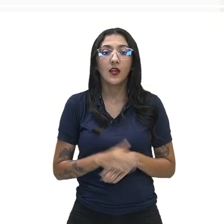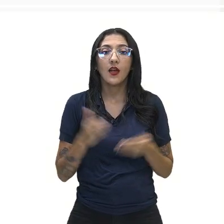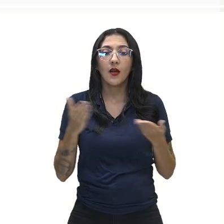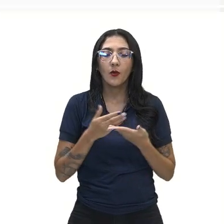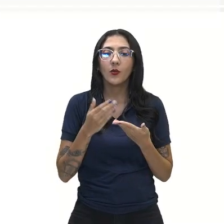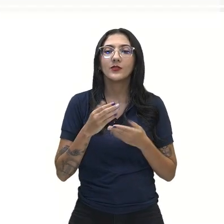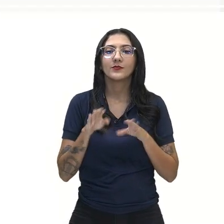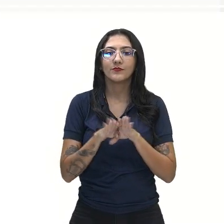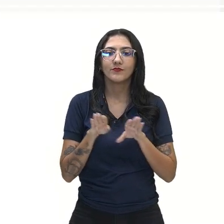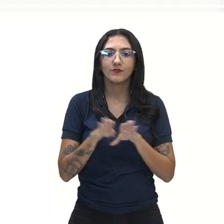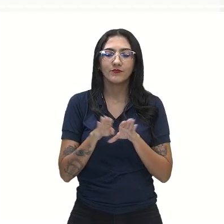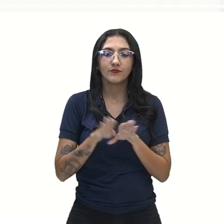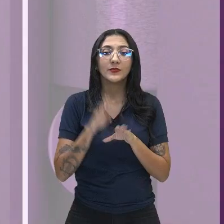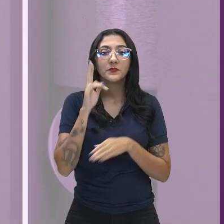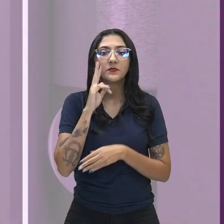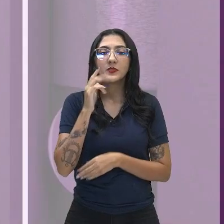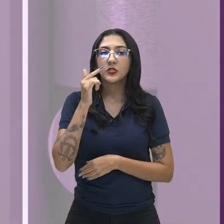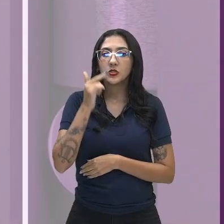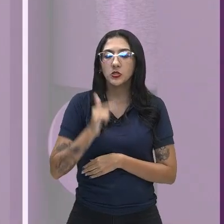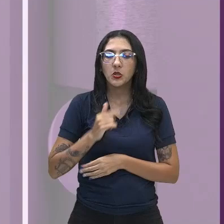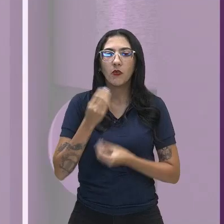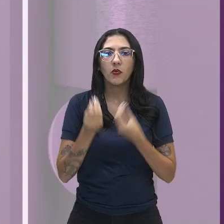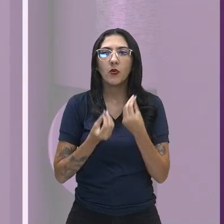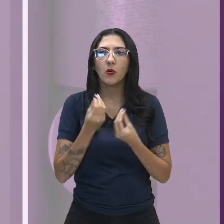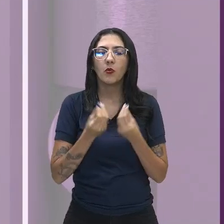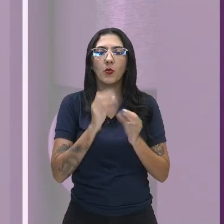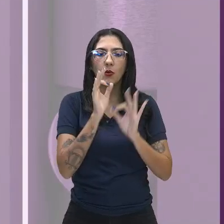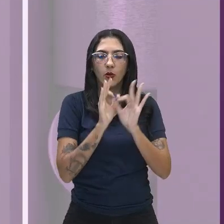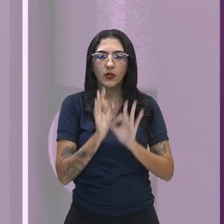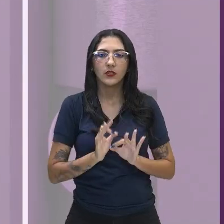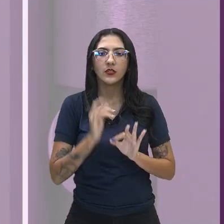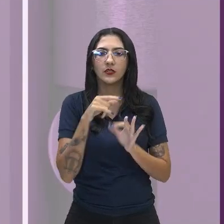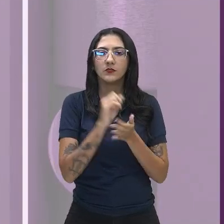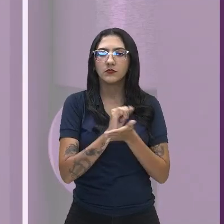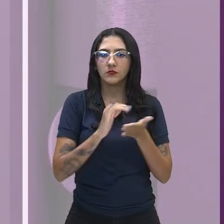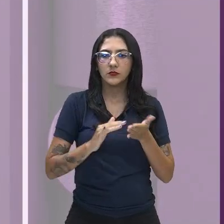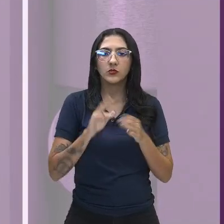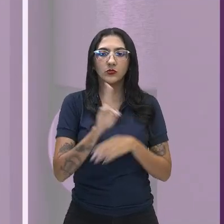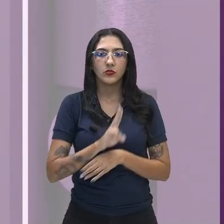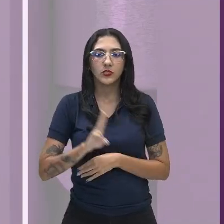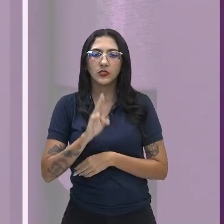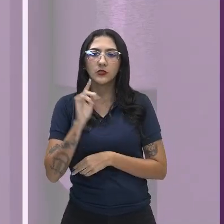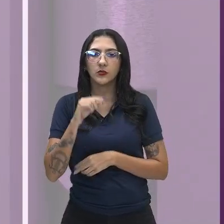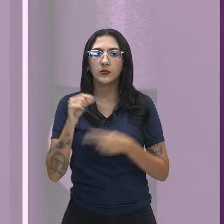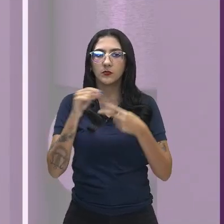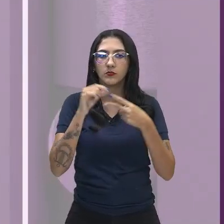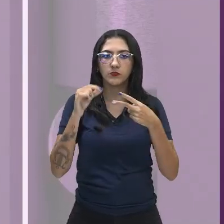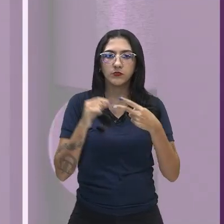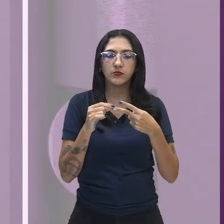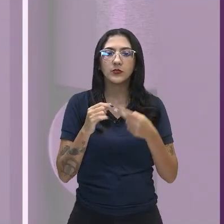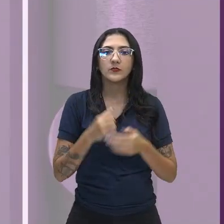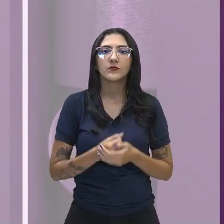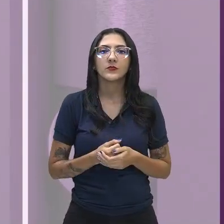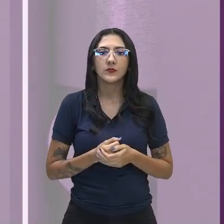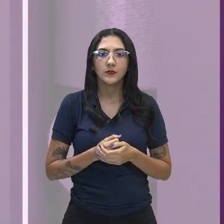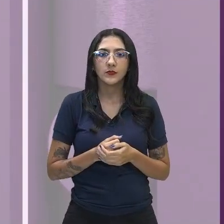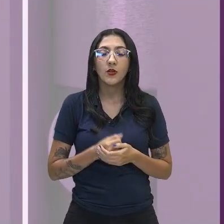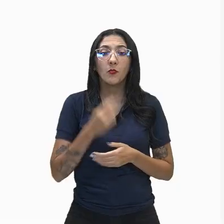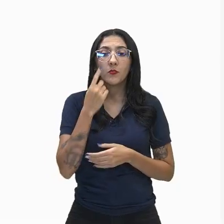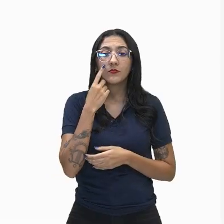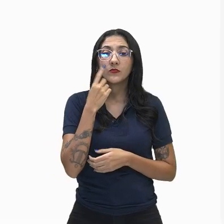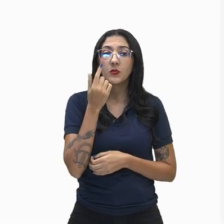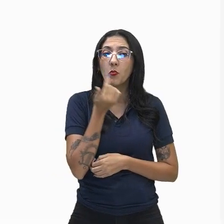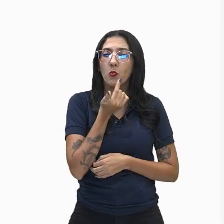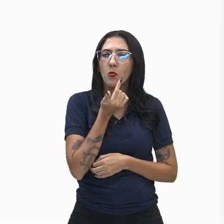esquecer como é que a gente resolve situações, problemas, utilizando o Teorema de Pitágoras, vou fechar aqui a aula com você com mais um